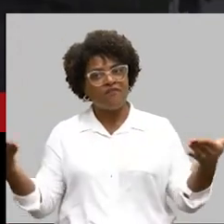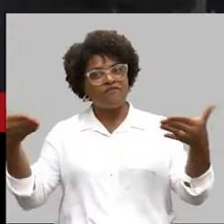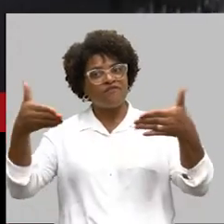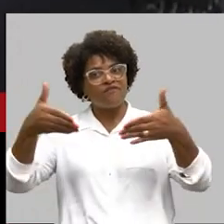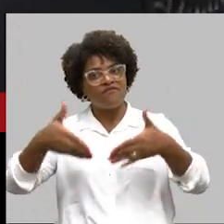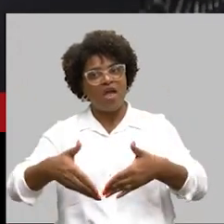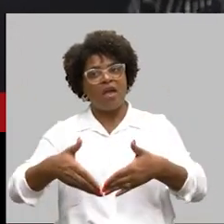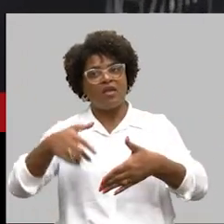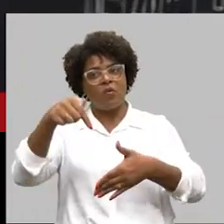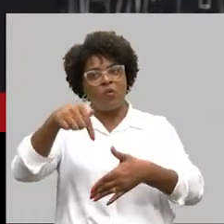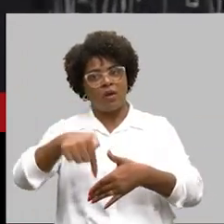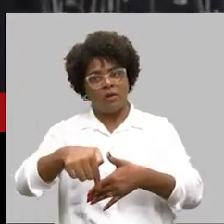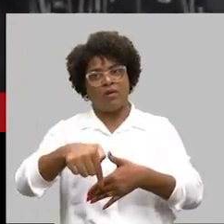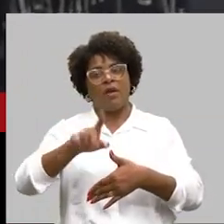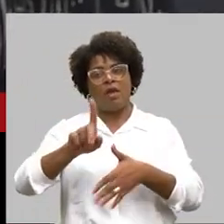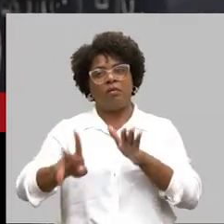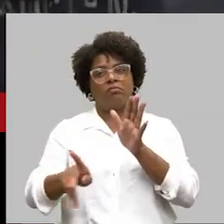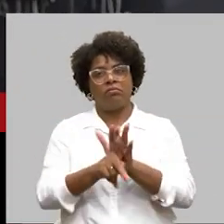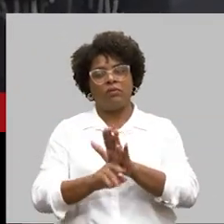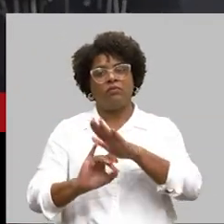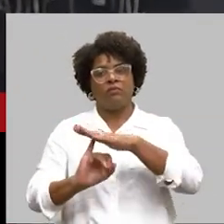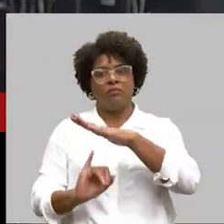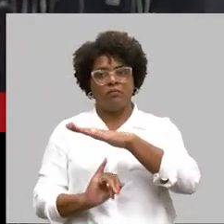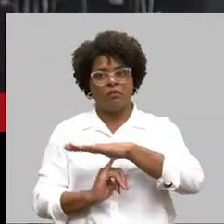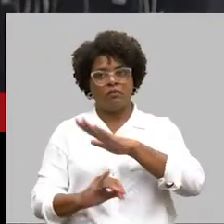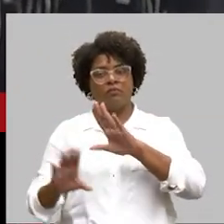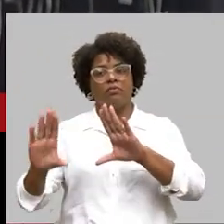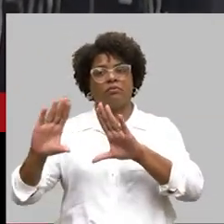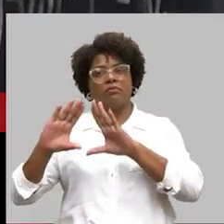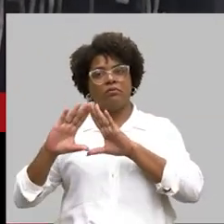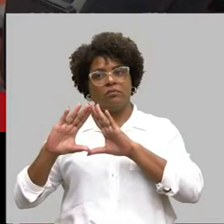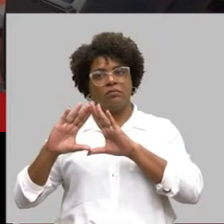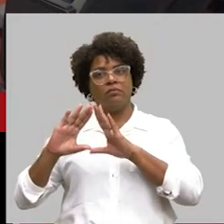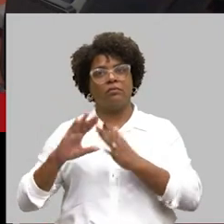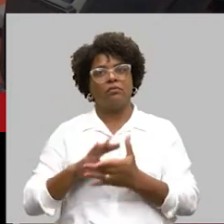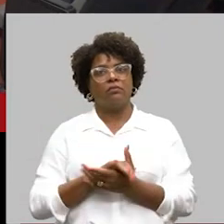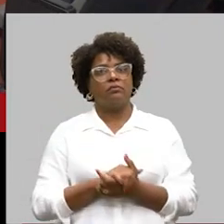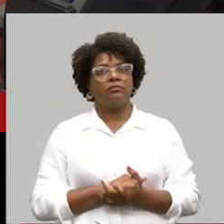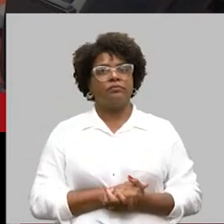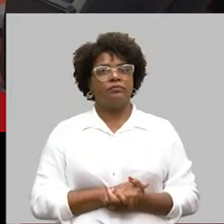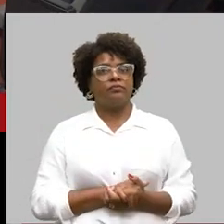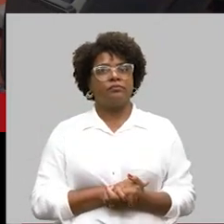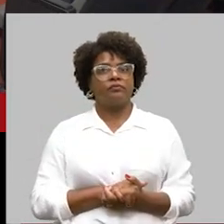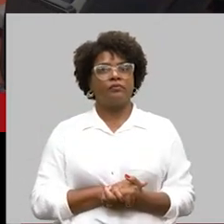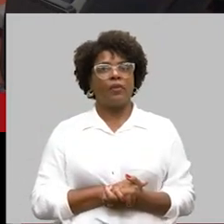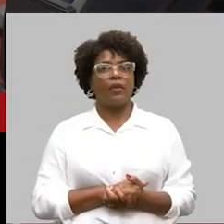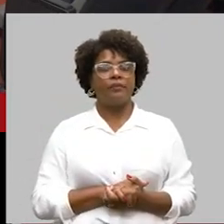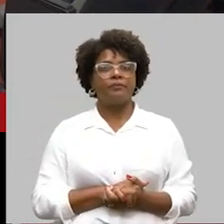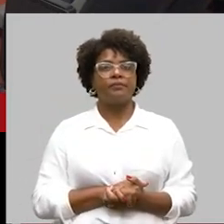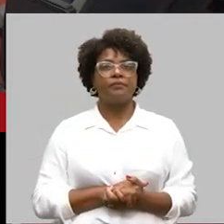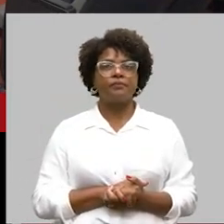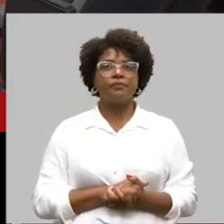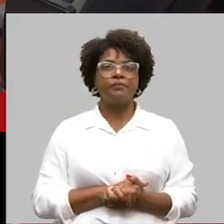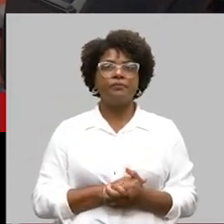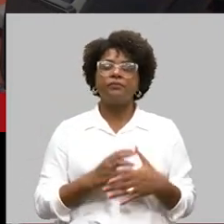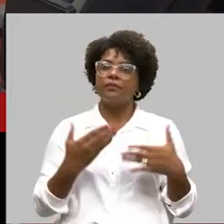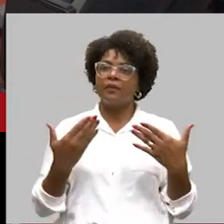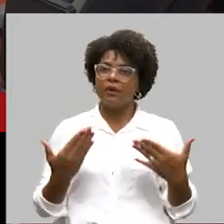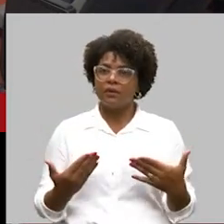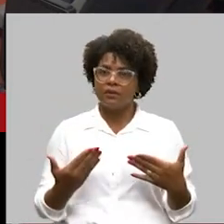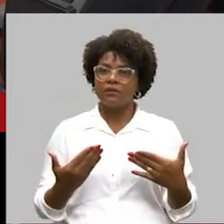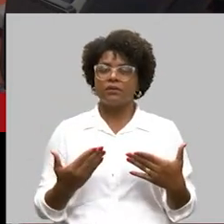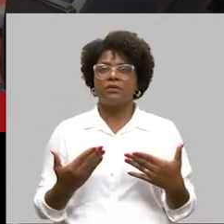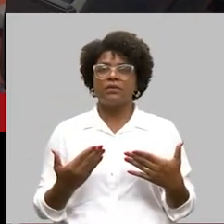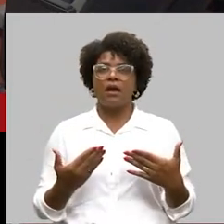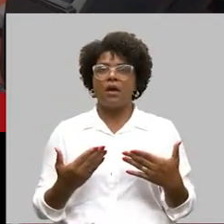institucional da Assembleia Legislativa é sobre de assunto então nossa nosso igual